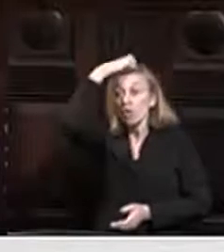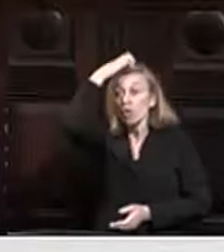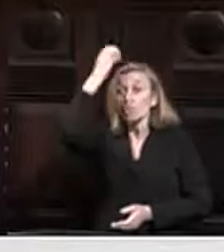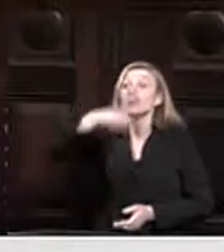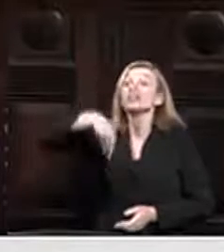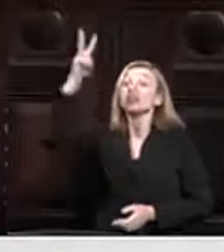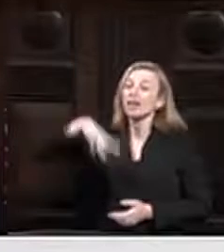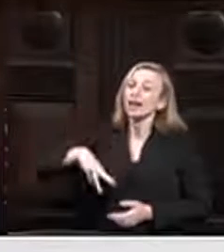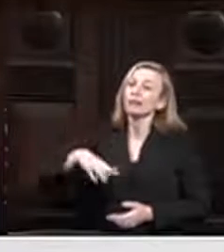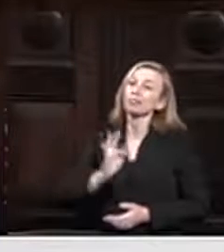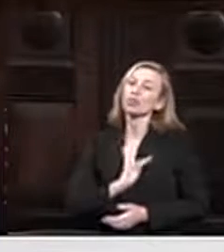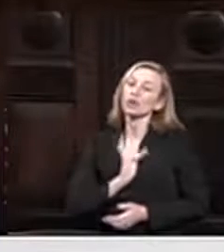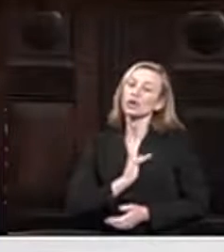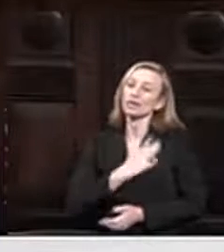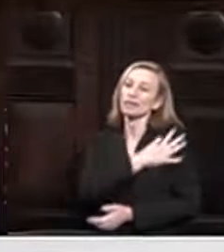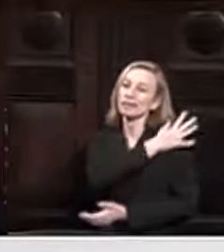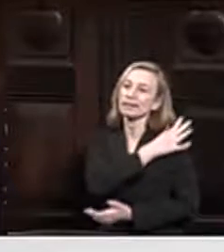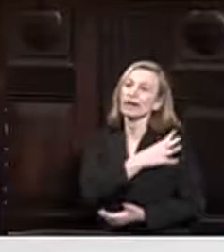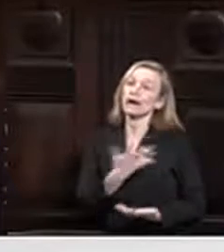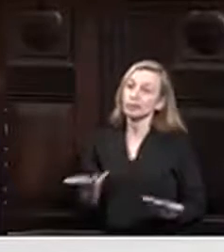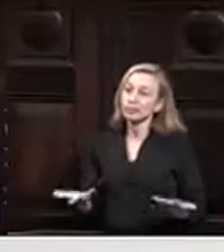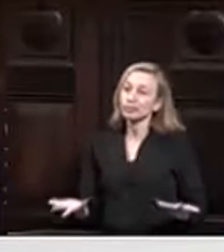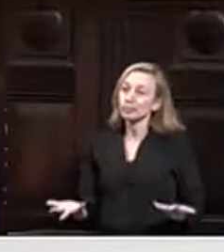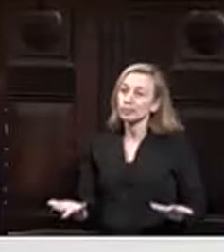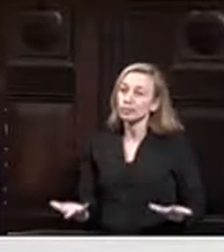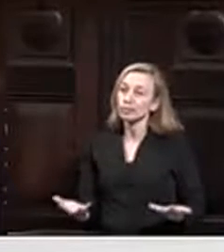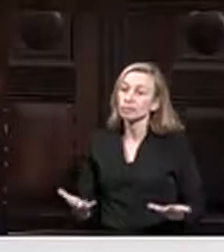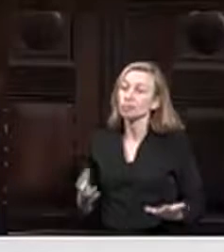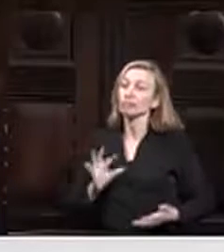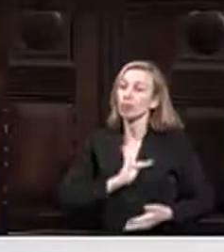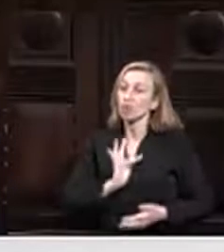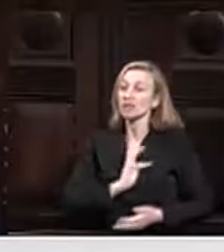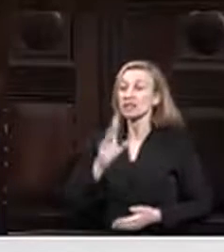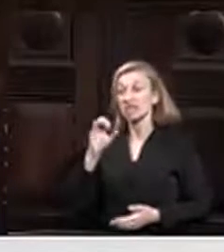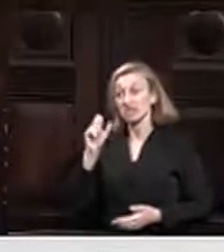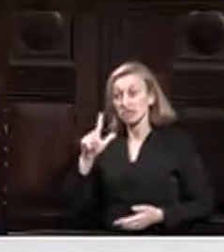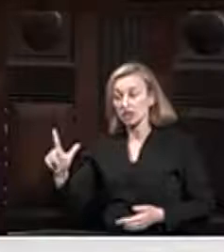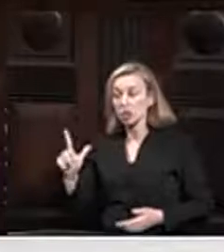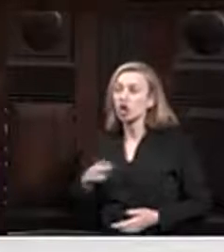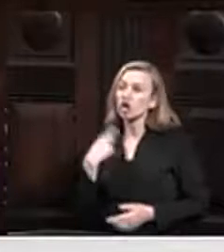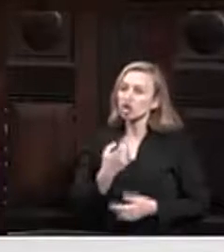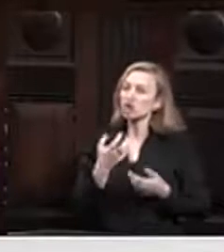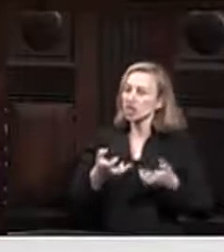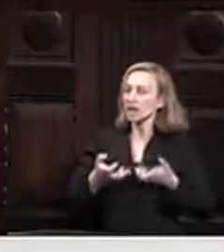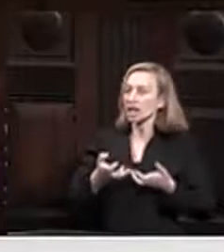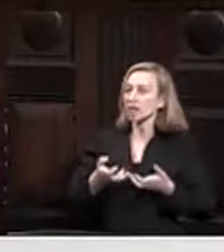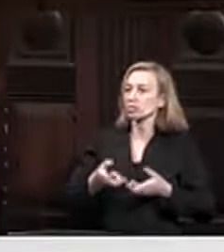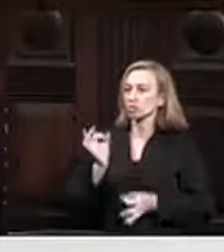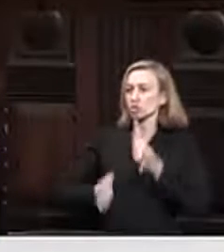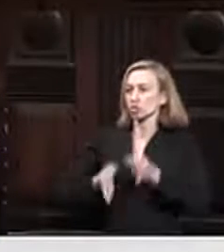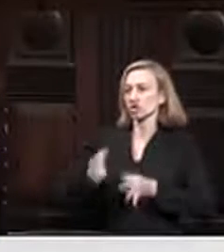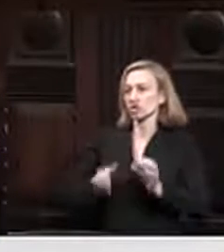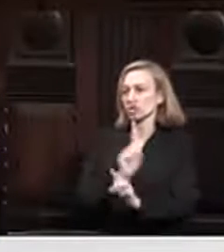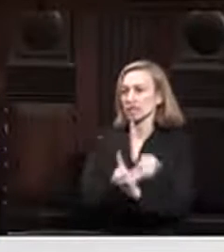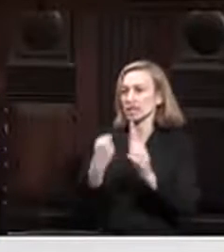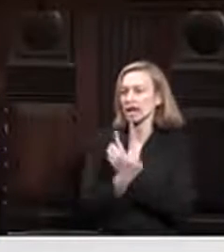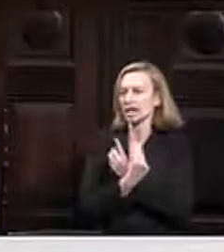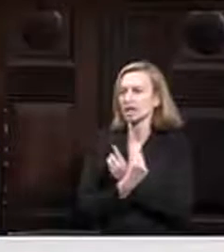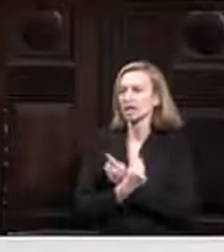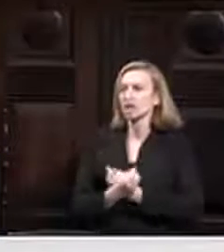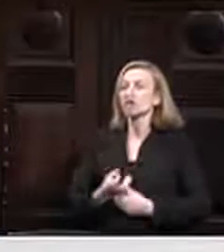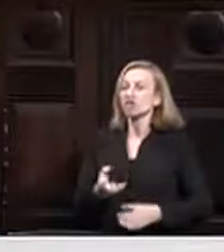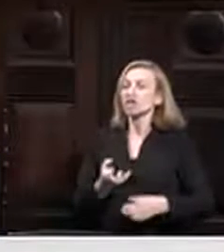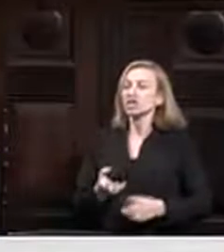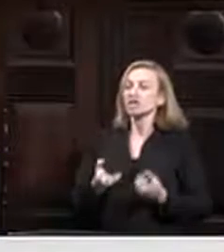Militar, nas costas do policial civil. E o que nós queremos é uma sociedade mais justa. O que nós queremos é